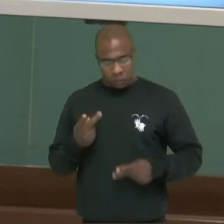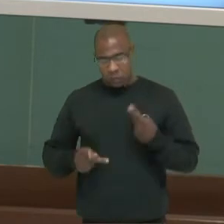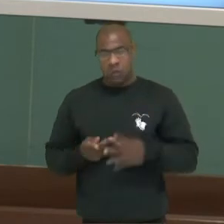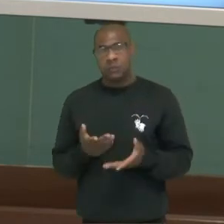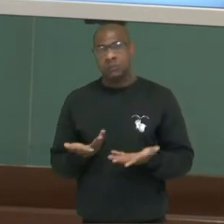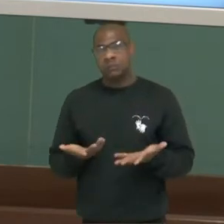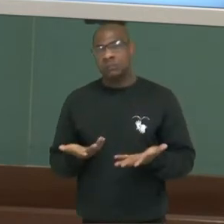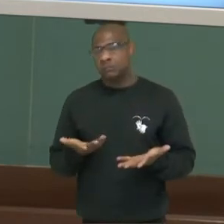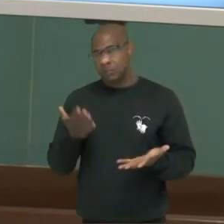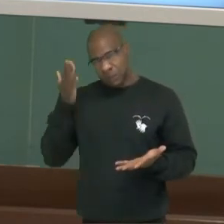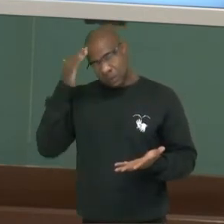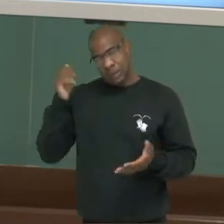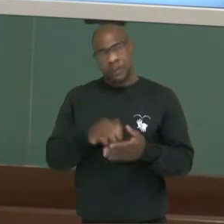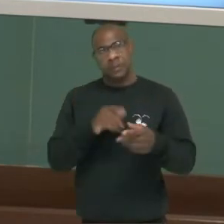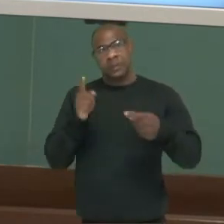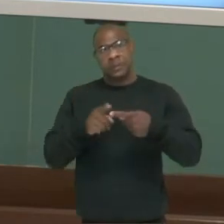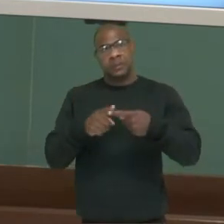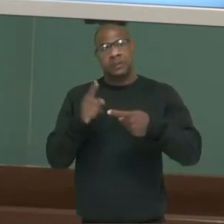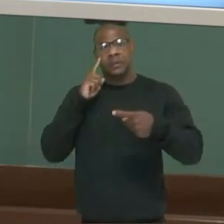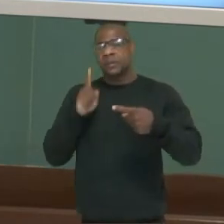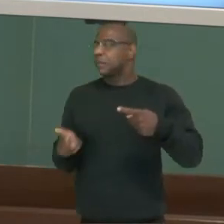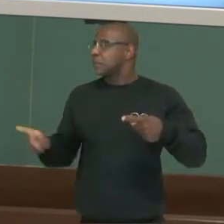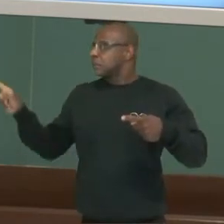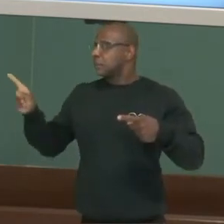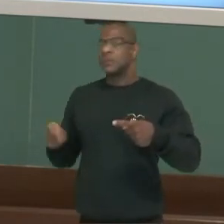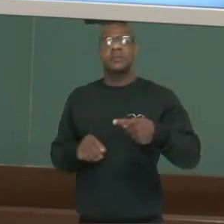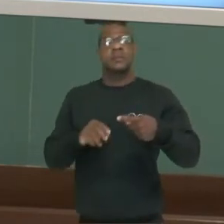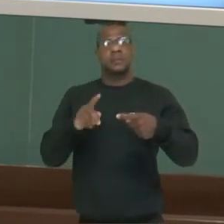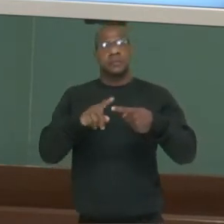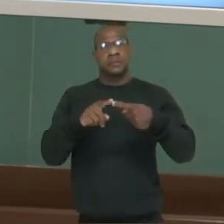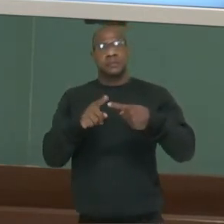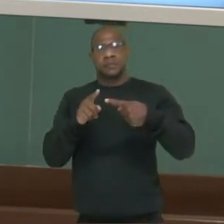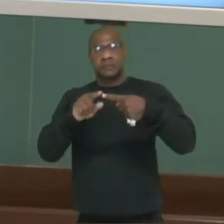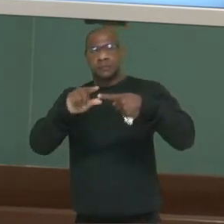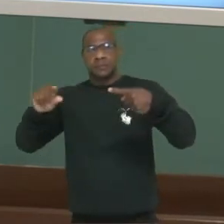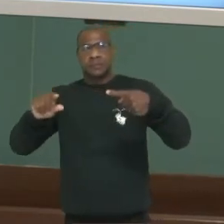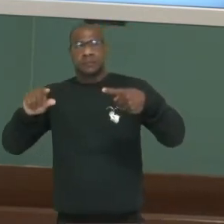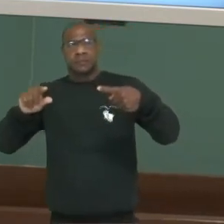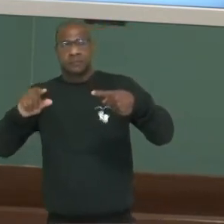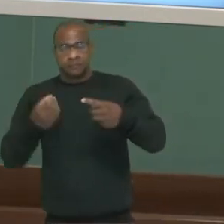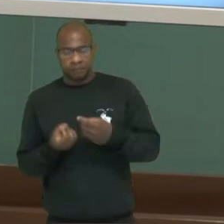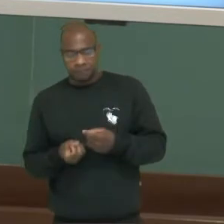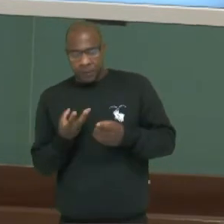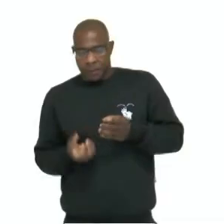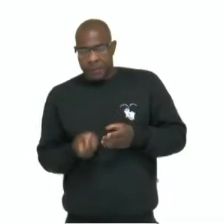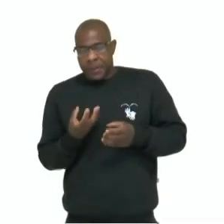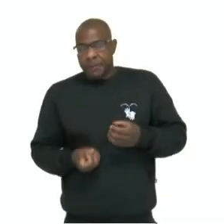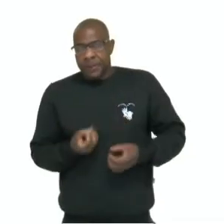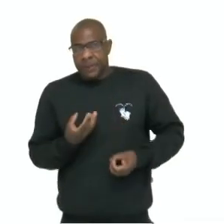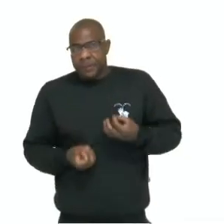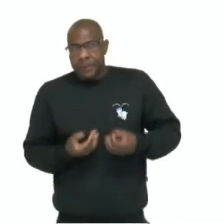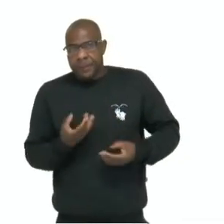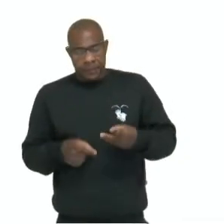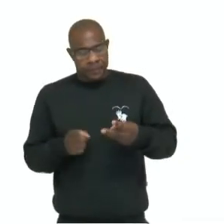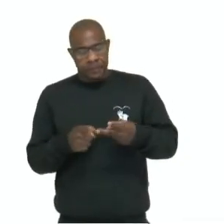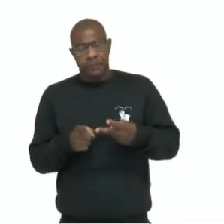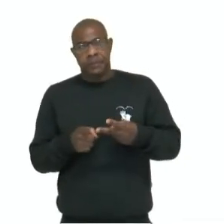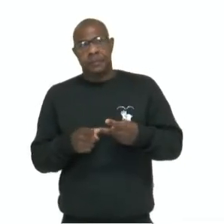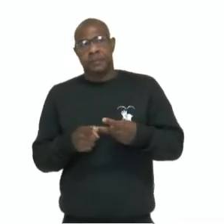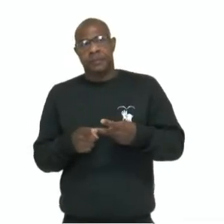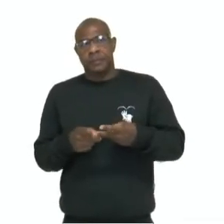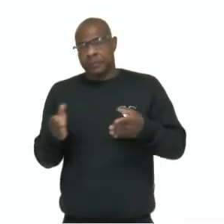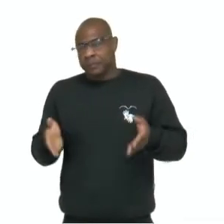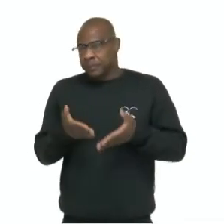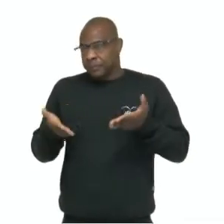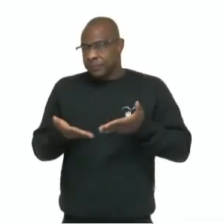acertaram. O hipotálamo produz o hormônio GNRH, que é o liberador de gonadotrofina. E aí ele estimula a